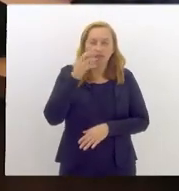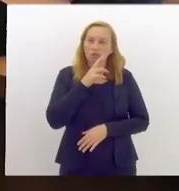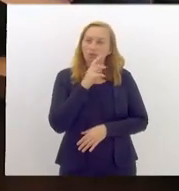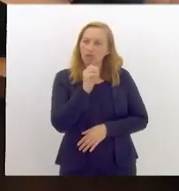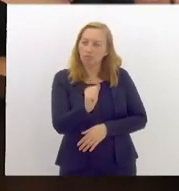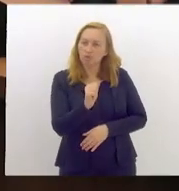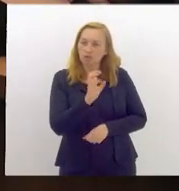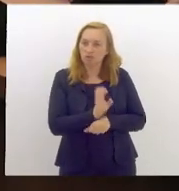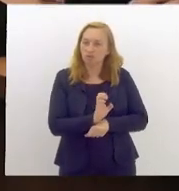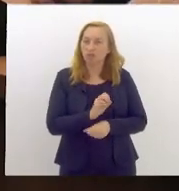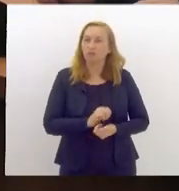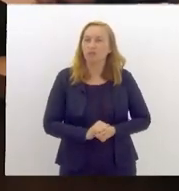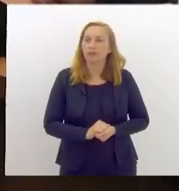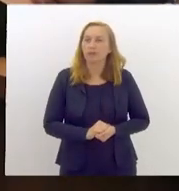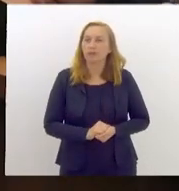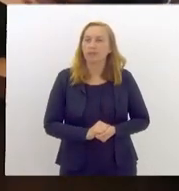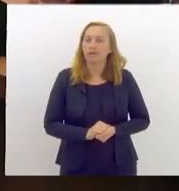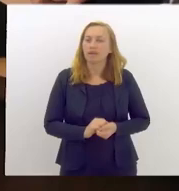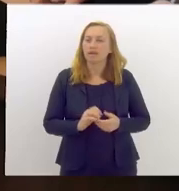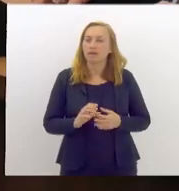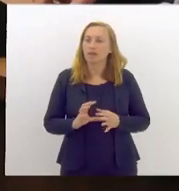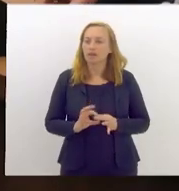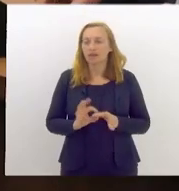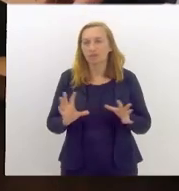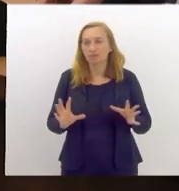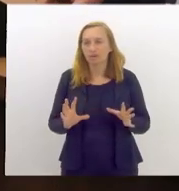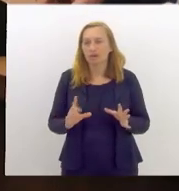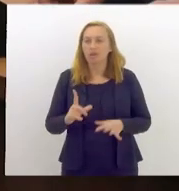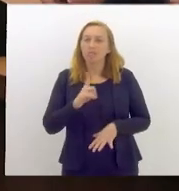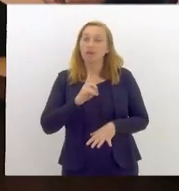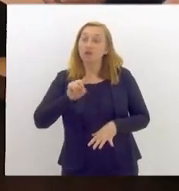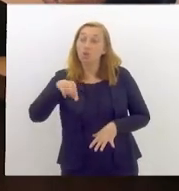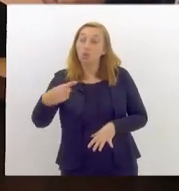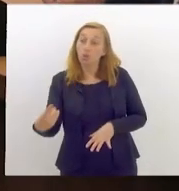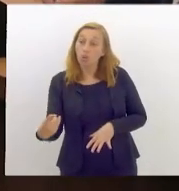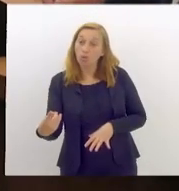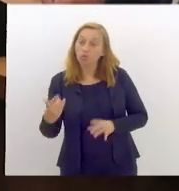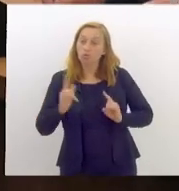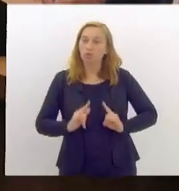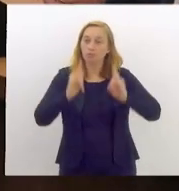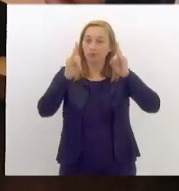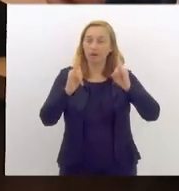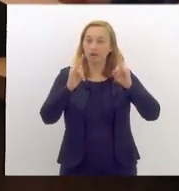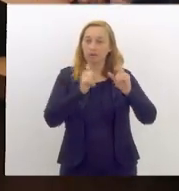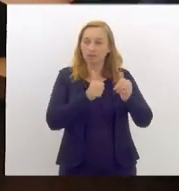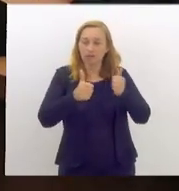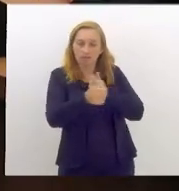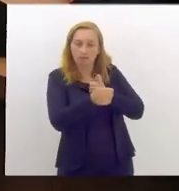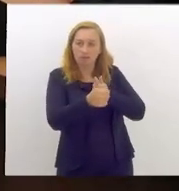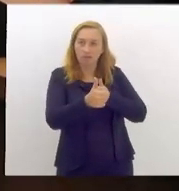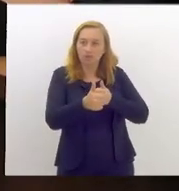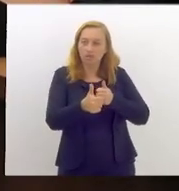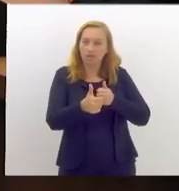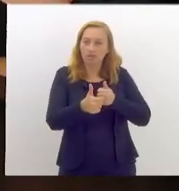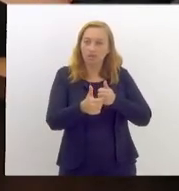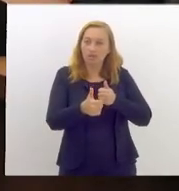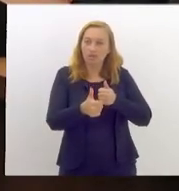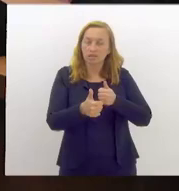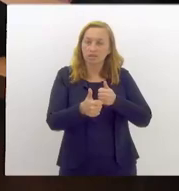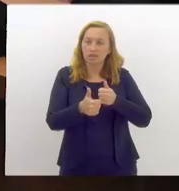Amorim abre espaço para ter um outro prédio na nossa frente tapando